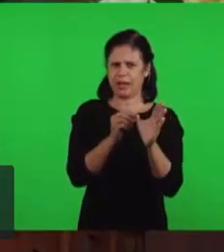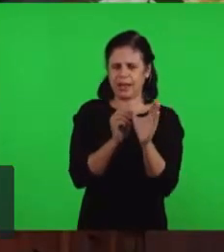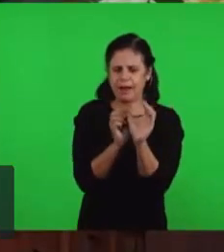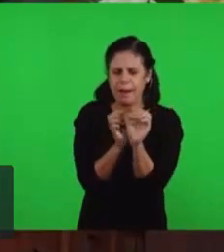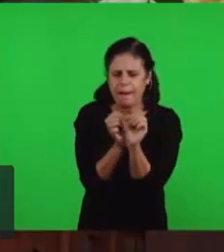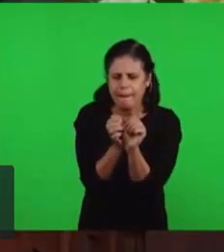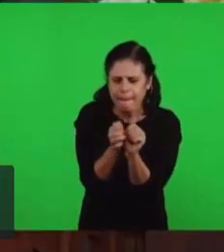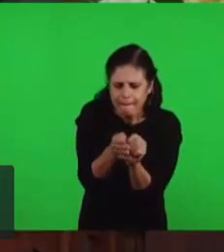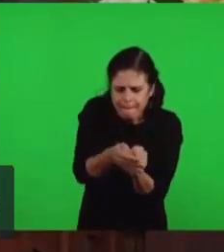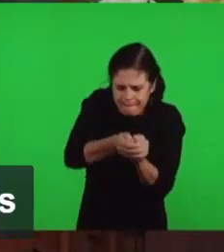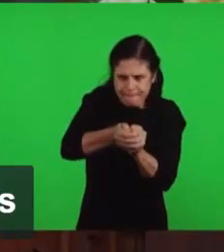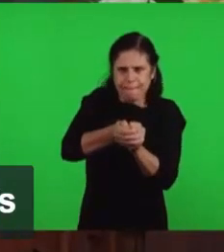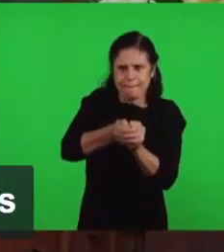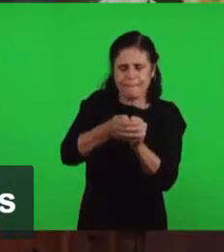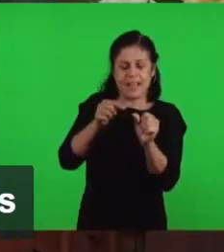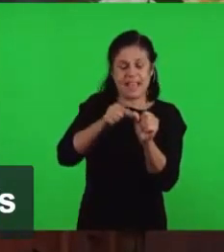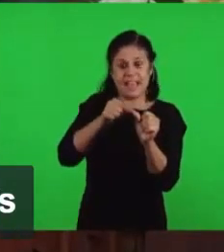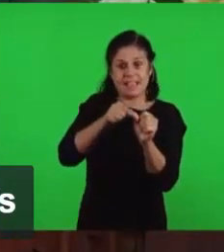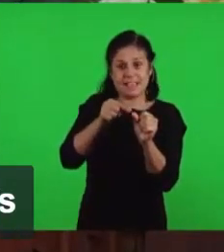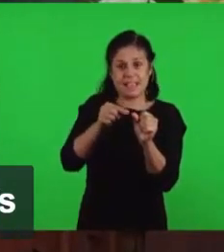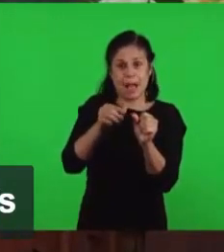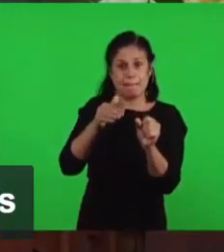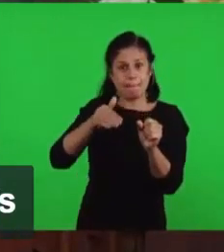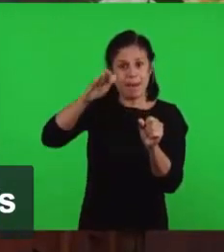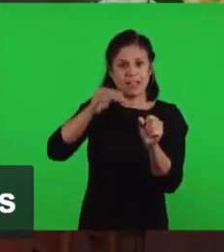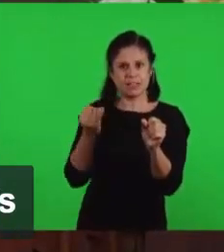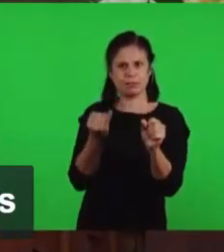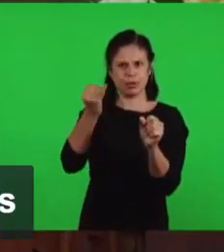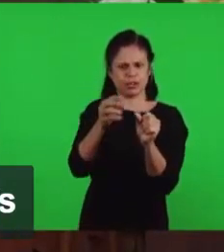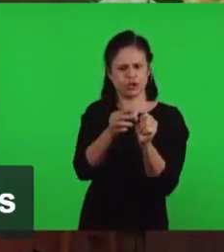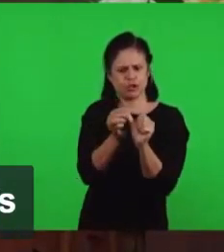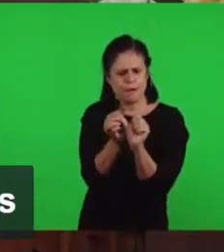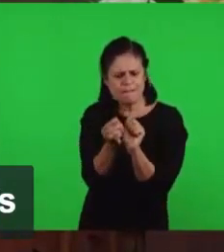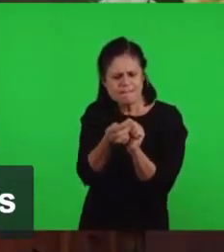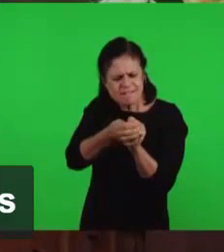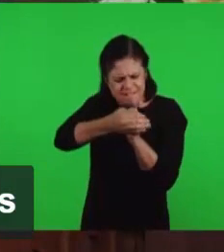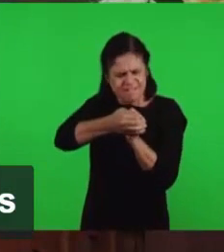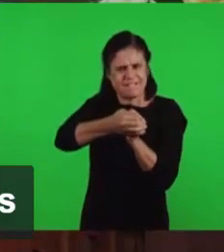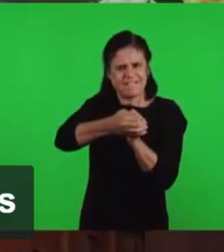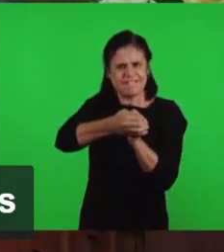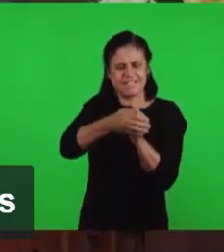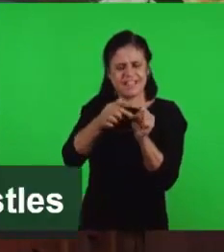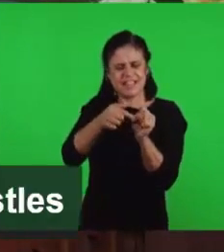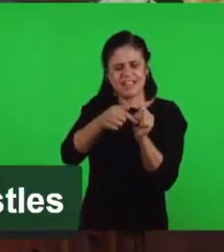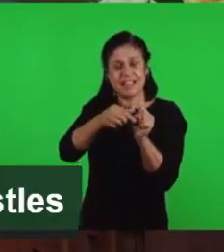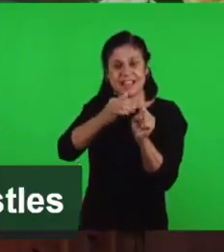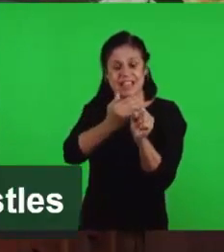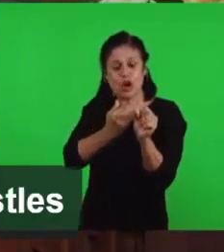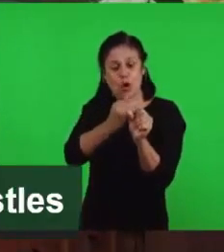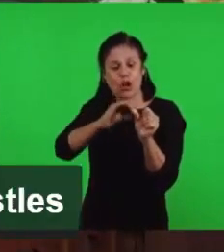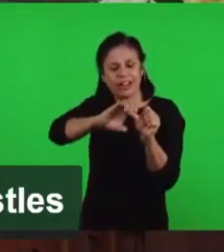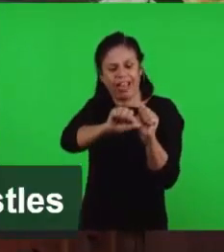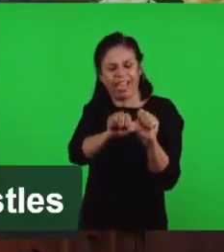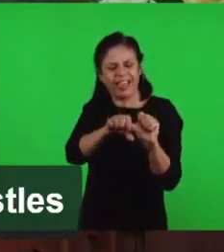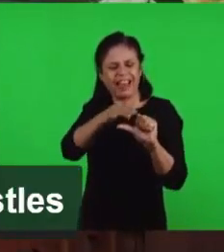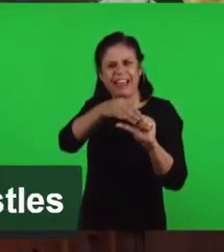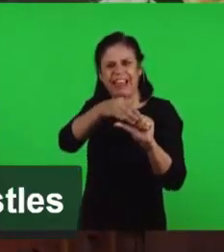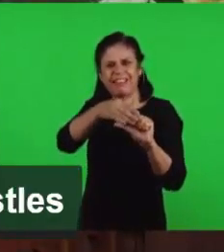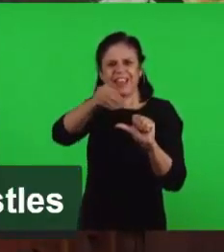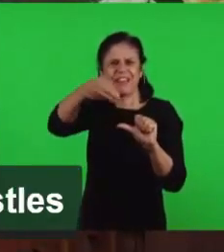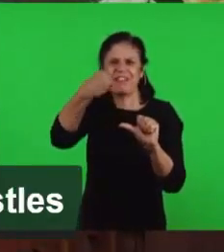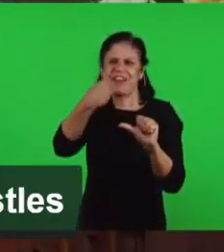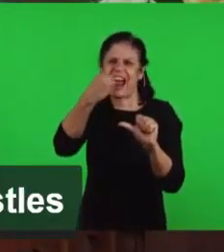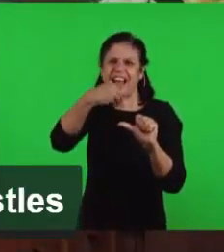dos demais dedos da mão quando você fecha a mão isso aqui é fundamental é